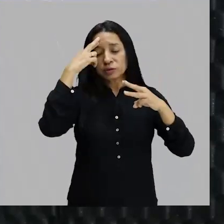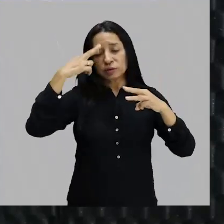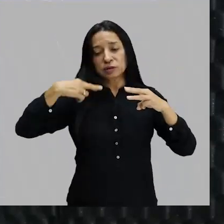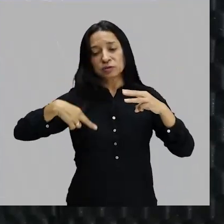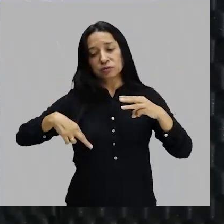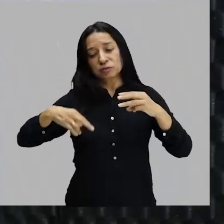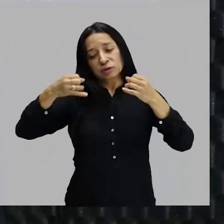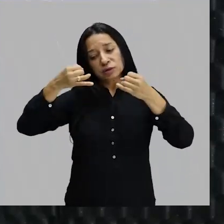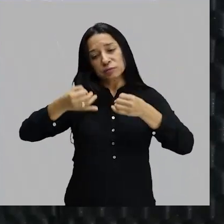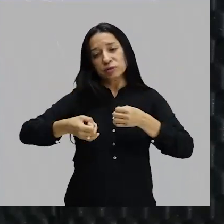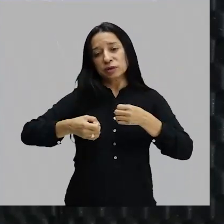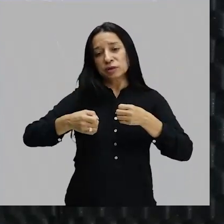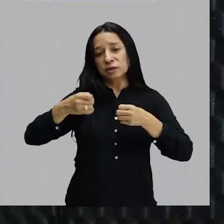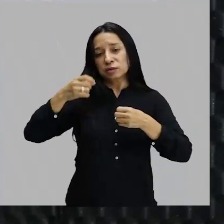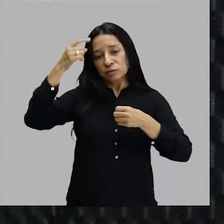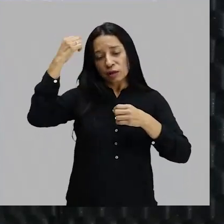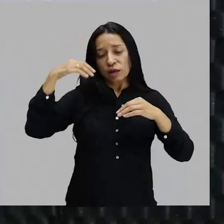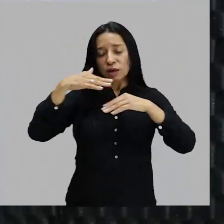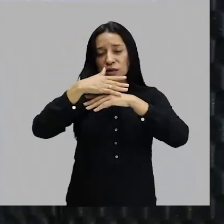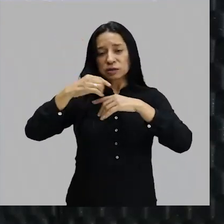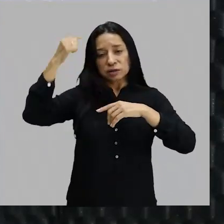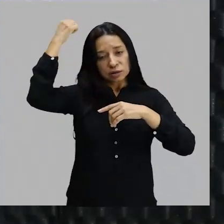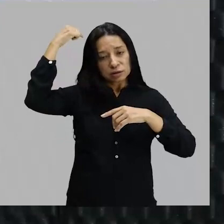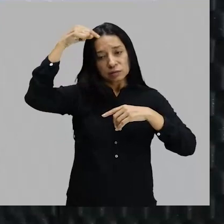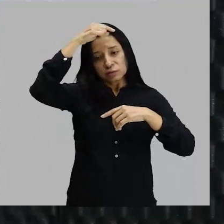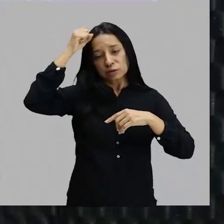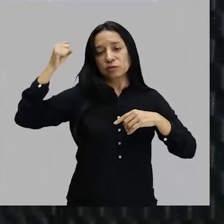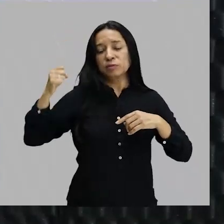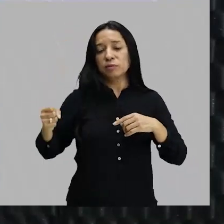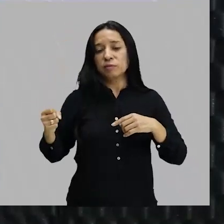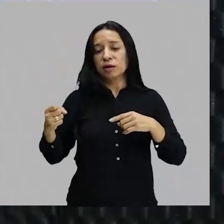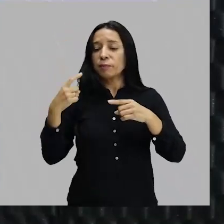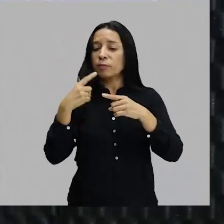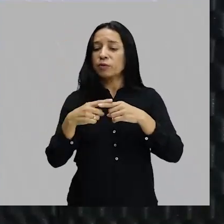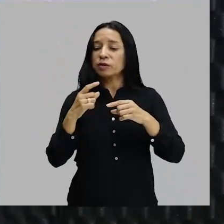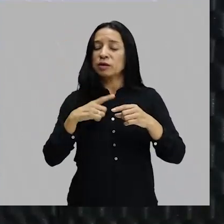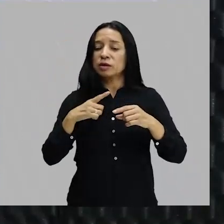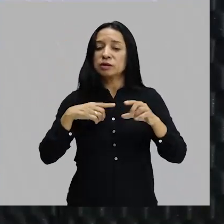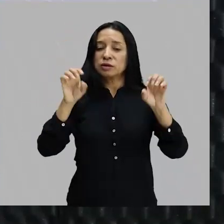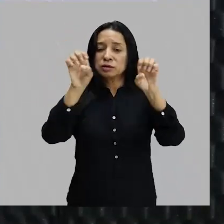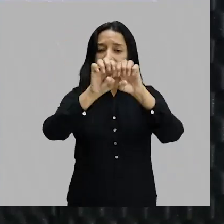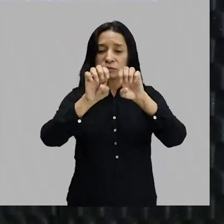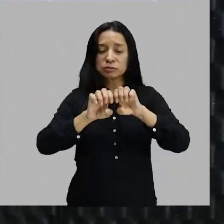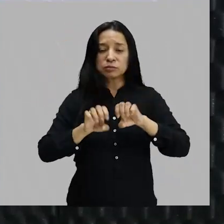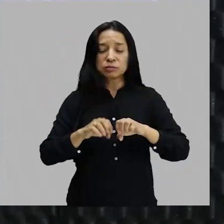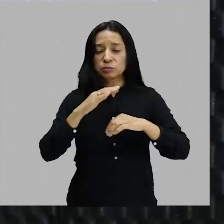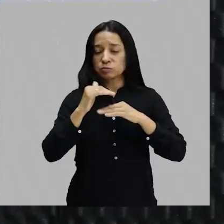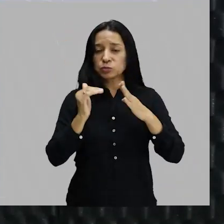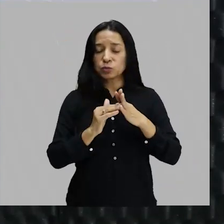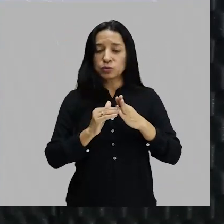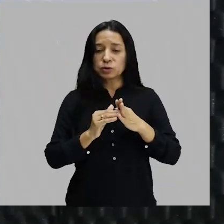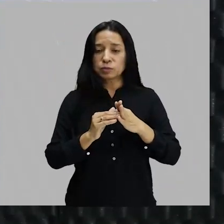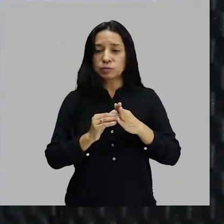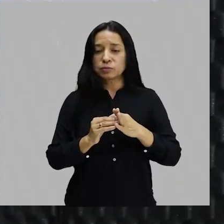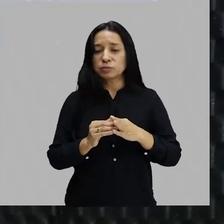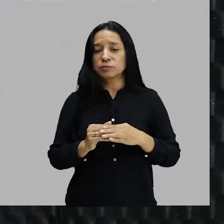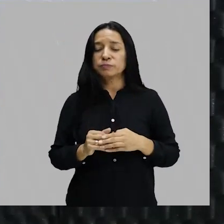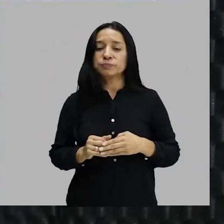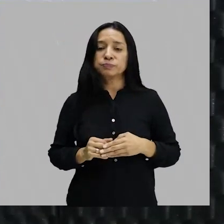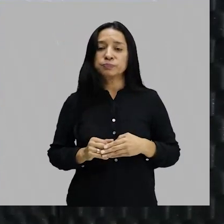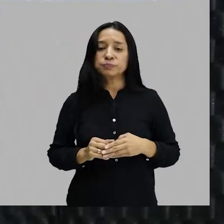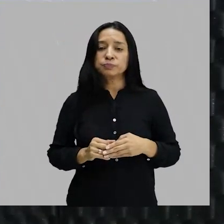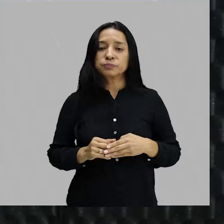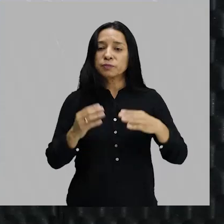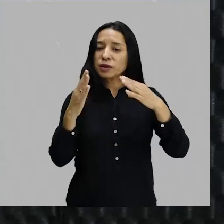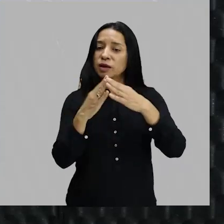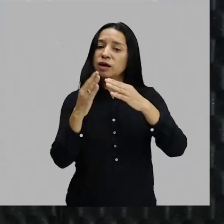Ribamar, que a igreja já é considerada uma basílica por causa dessa estrutura toda, certo? Então, essa aqui é a Basílica